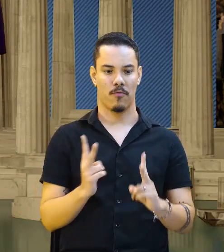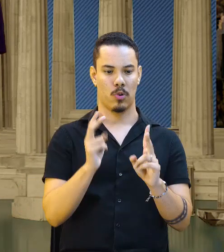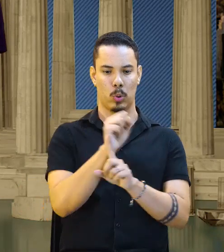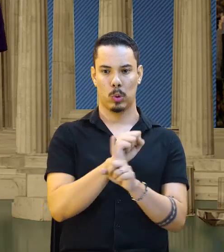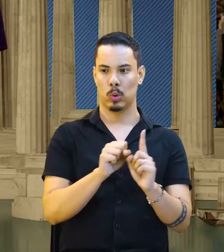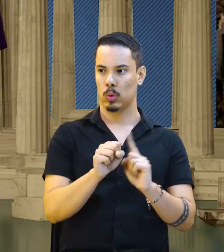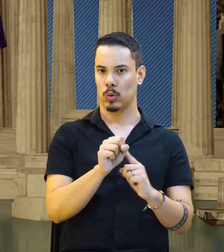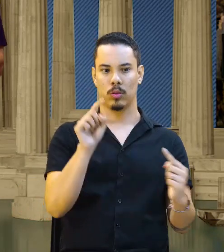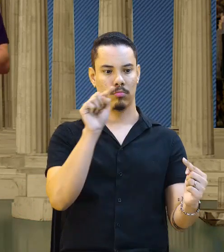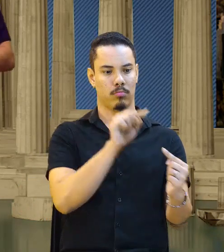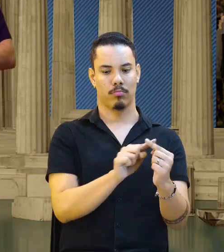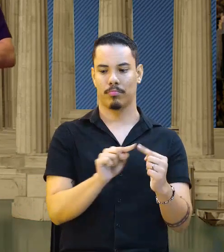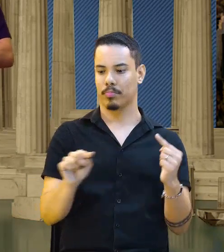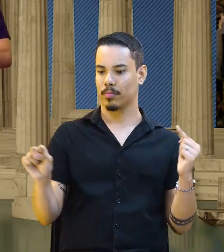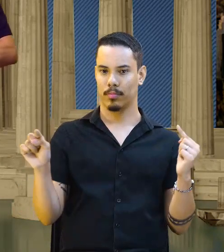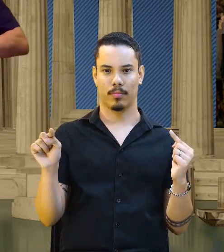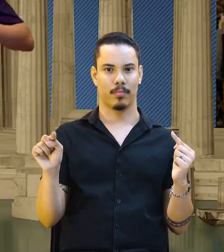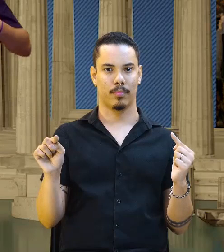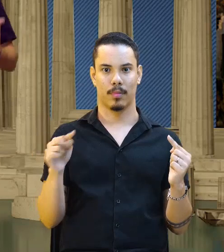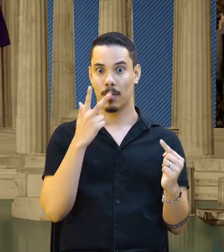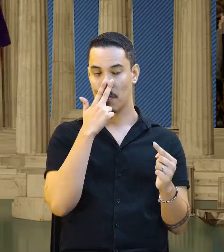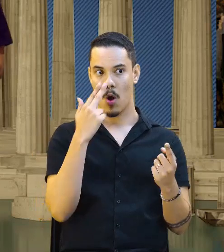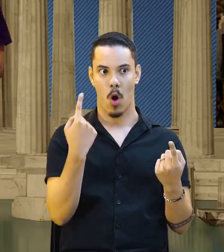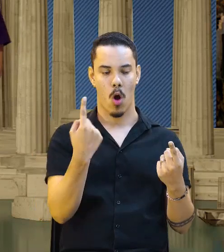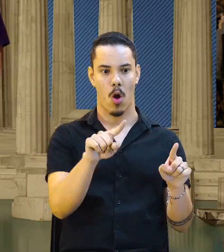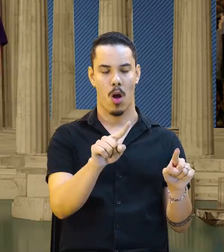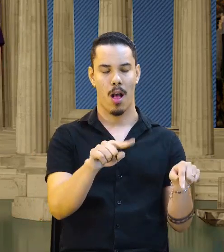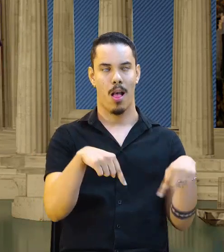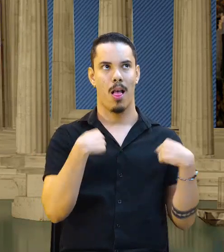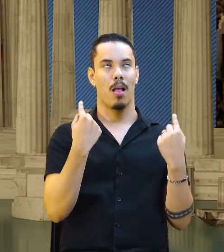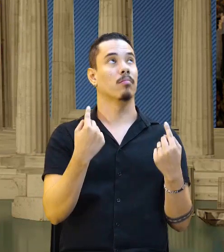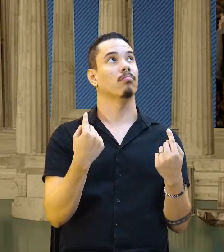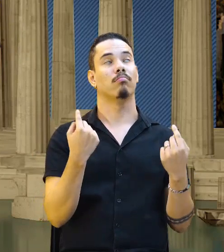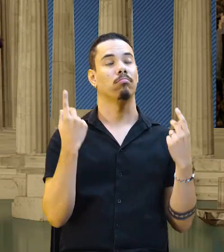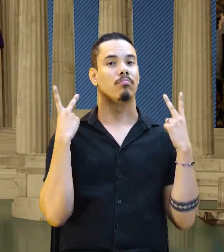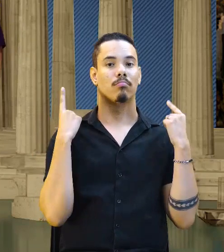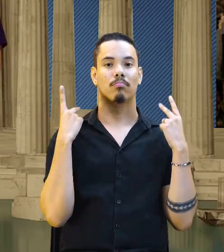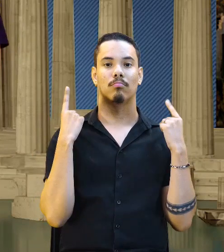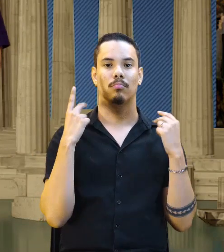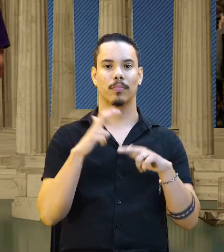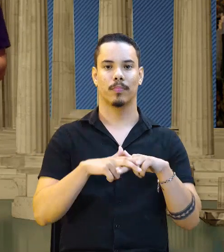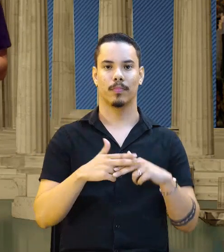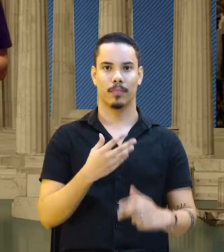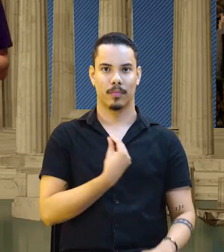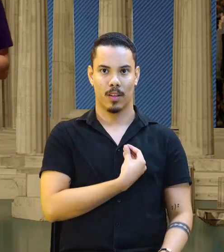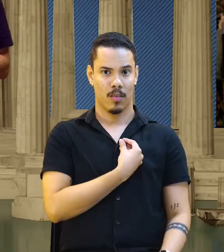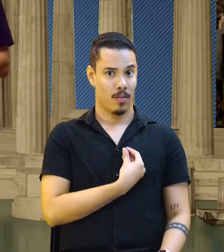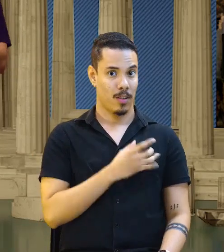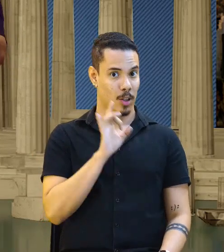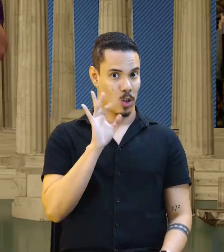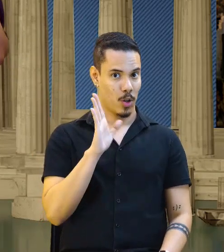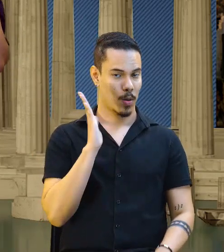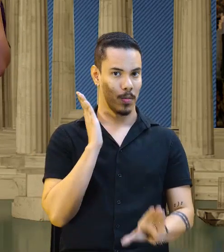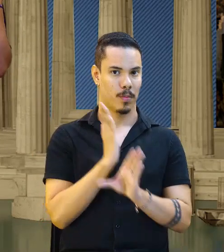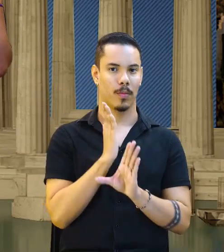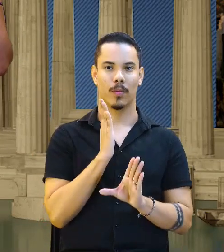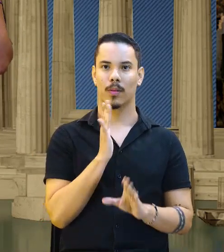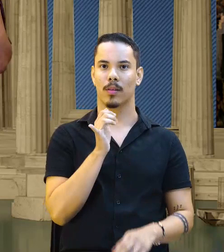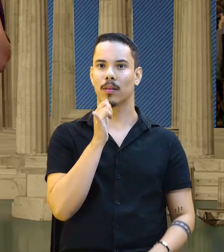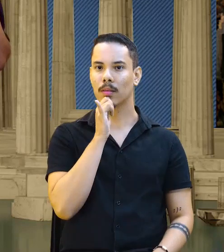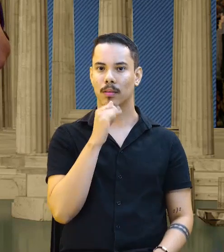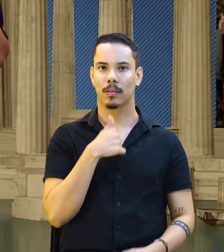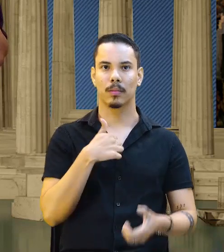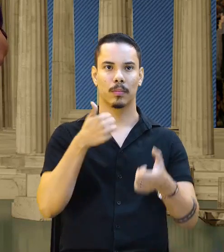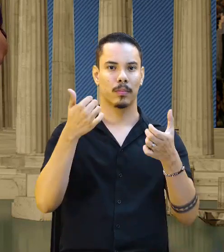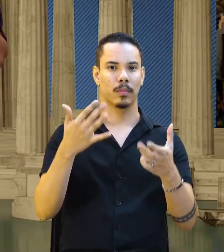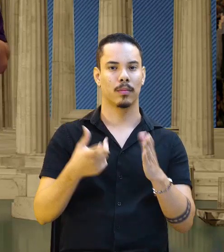época. Ou seja, ele vivia num barril não somente para... Como a gente falamos